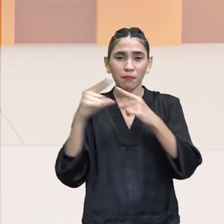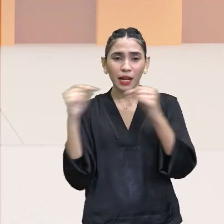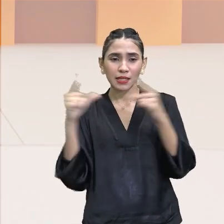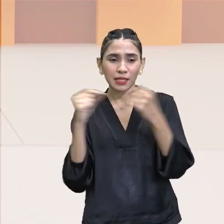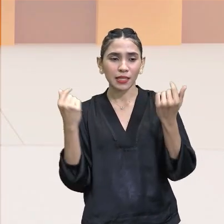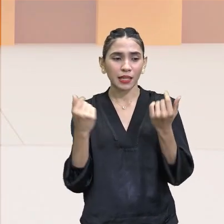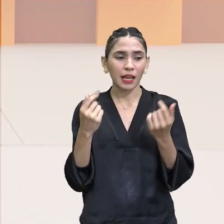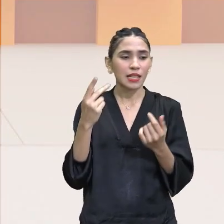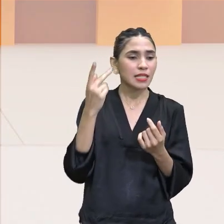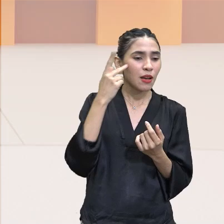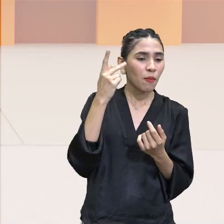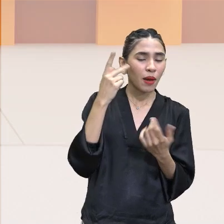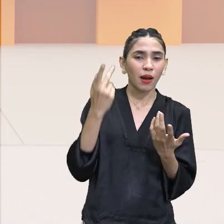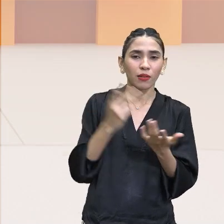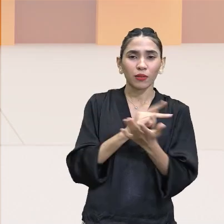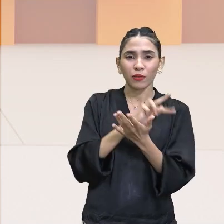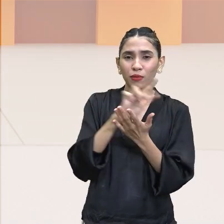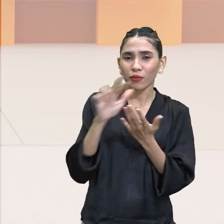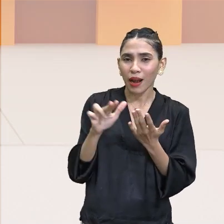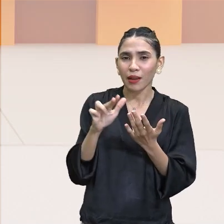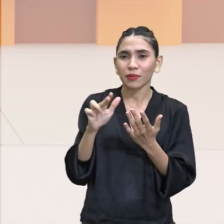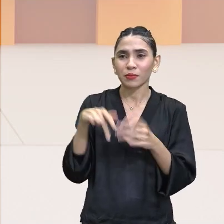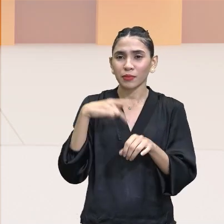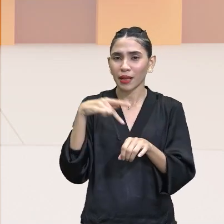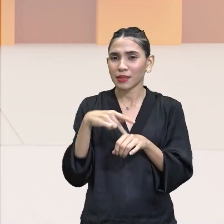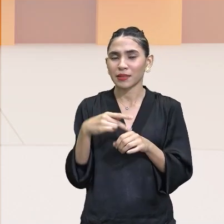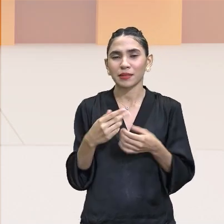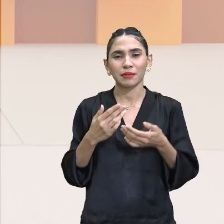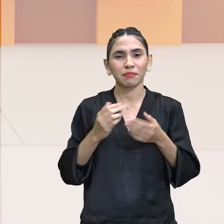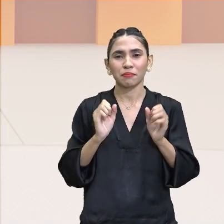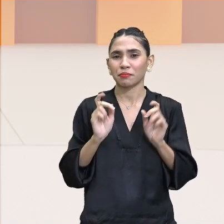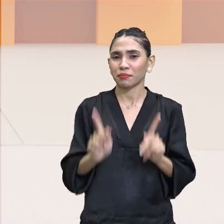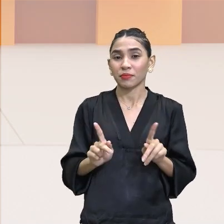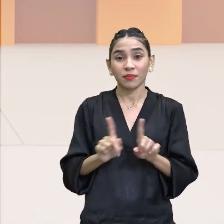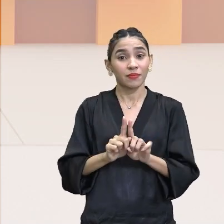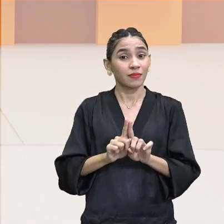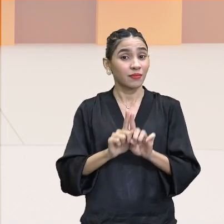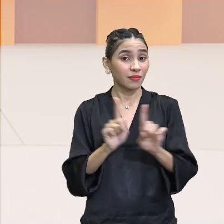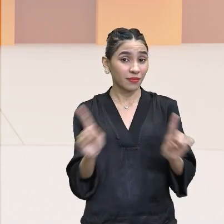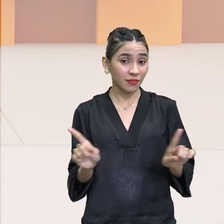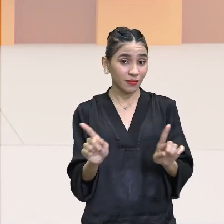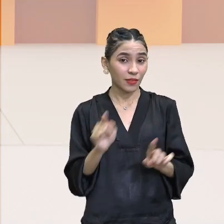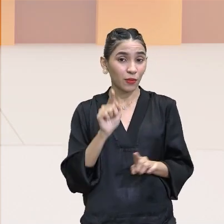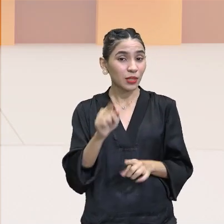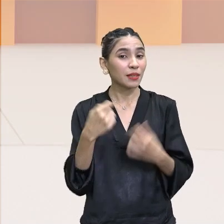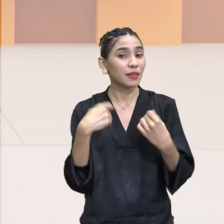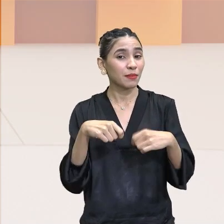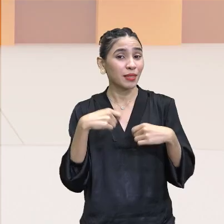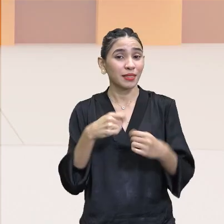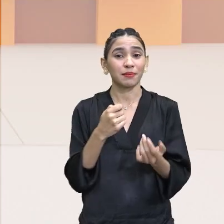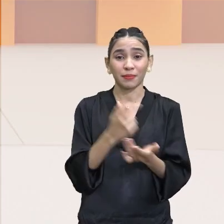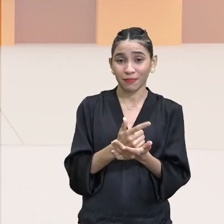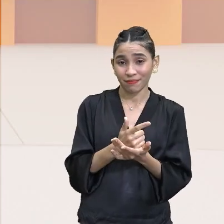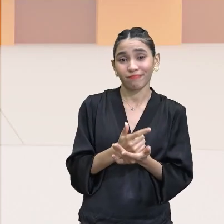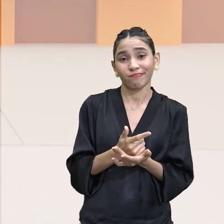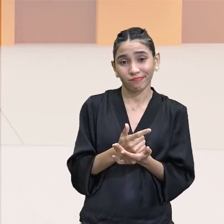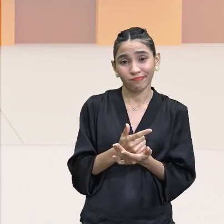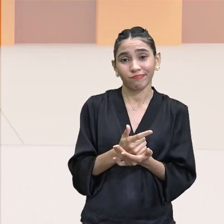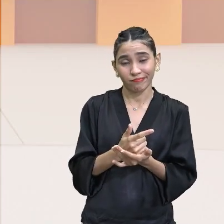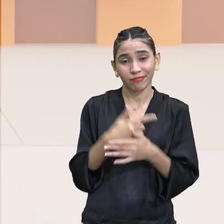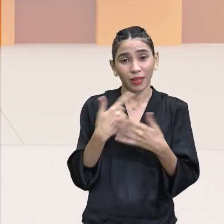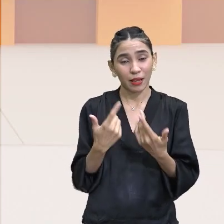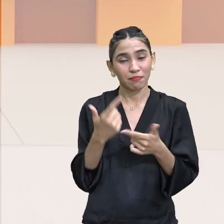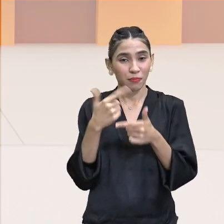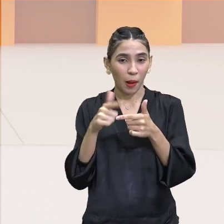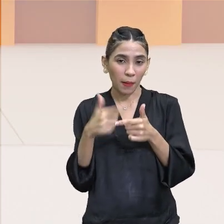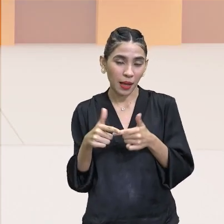Paulo, chega ali, Paris, Londres, tranquilo. Mas você tem que pagar por isso, né? Esse que é um dos